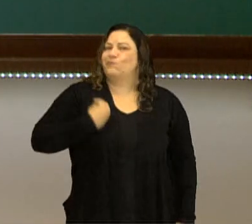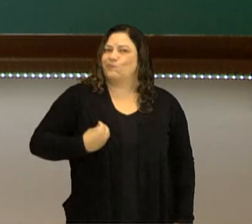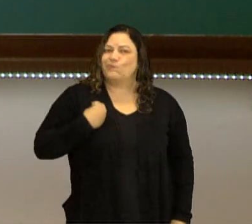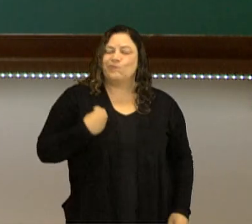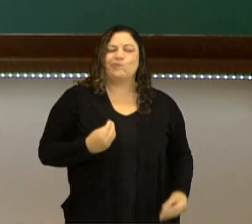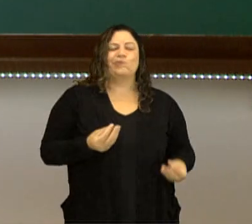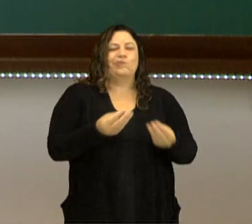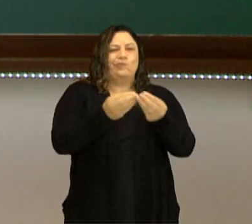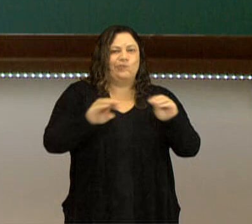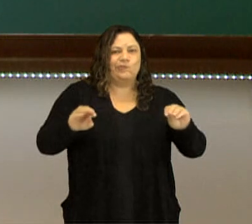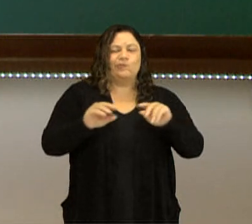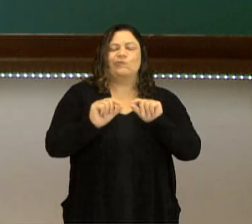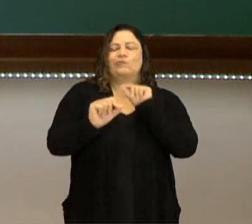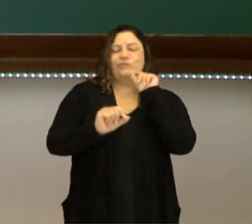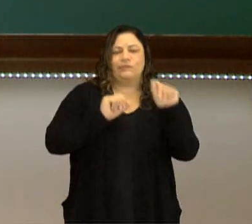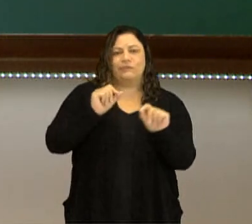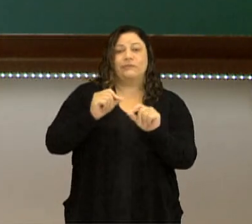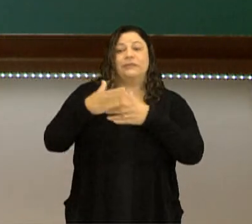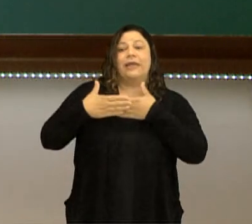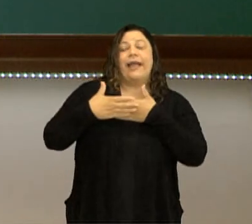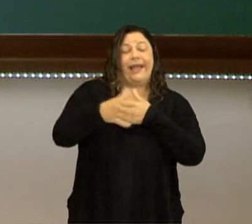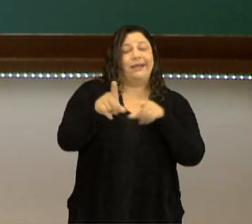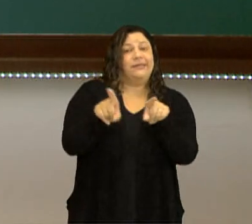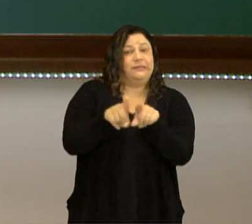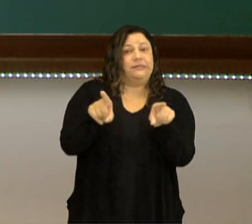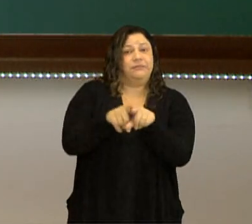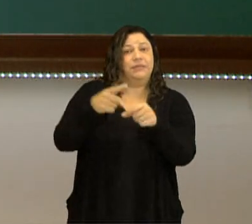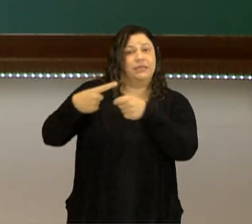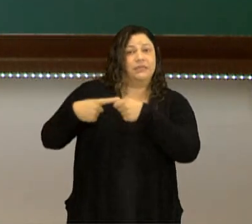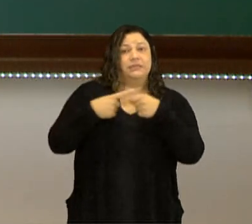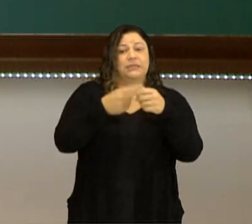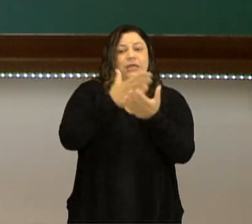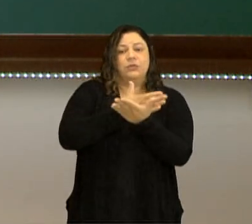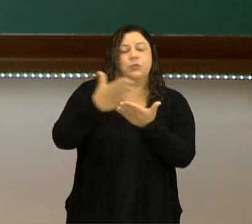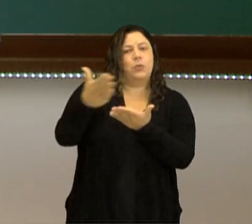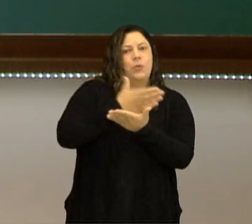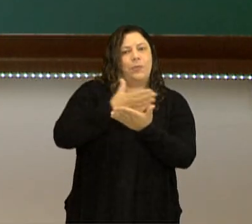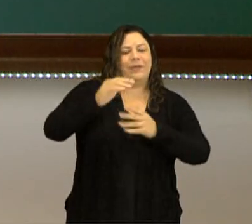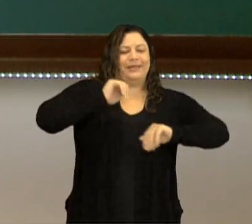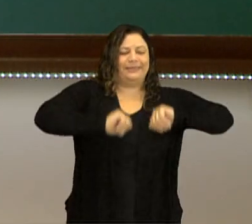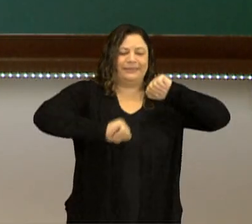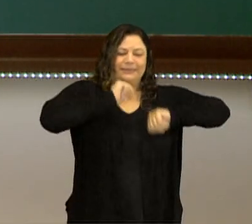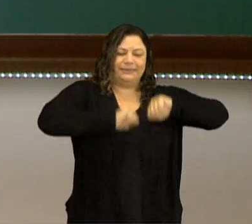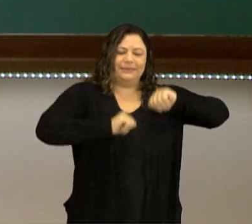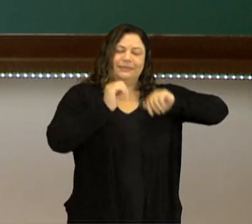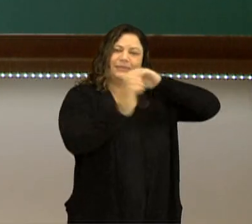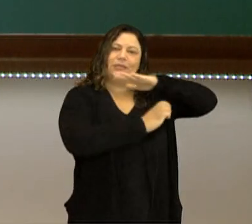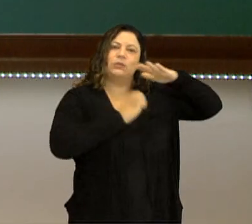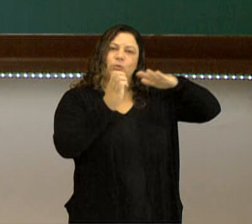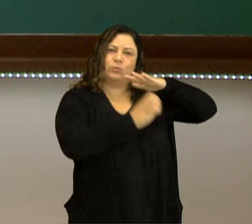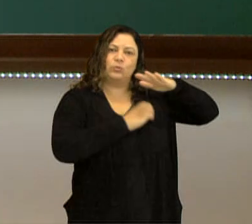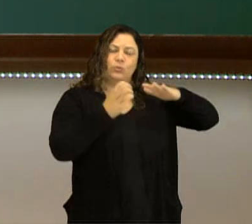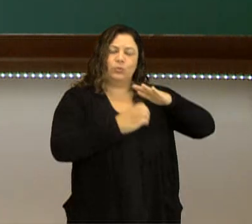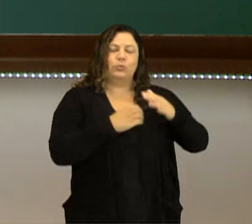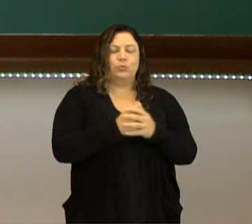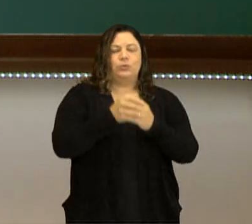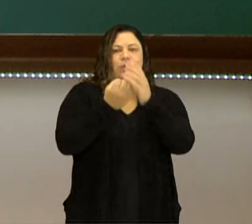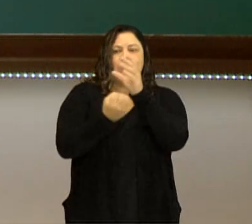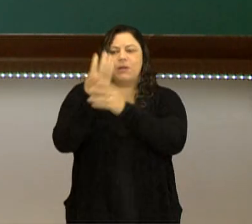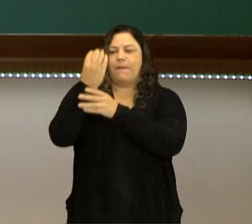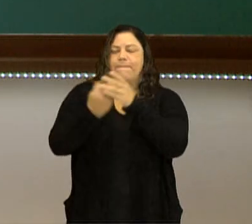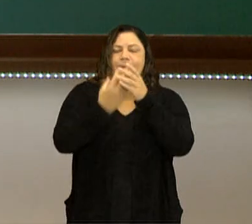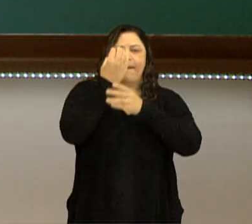que eles vivem. Além disso, nas cidades começam a surgir as primeiras indústrias, mas essas primeiras indústrias não vão